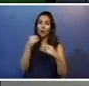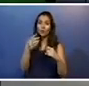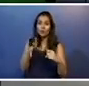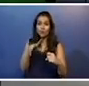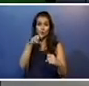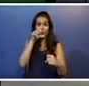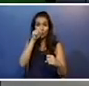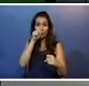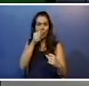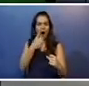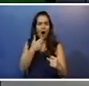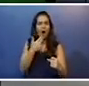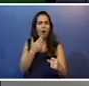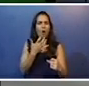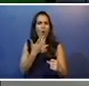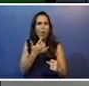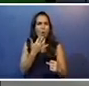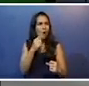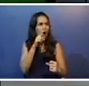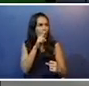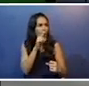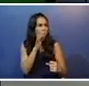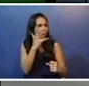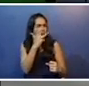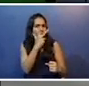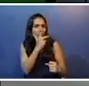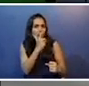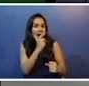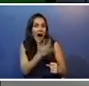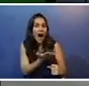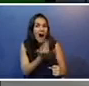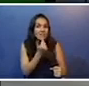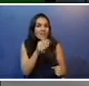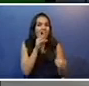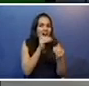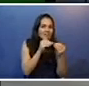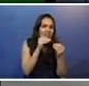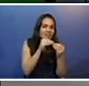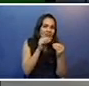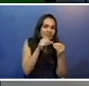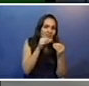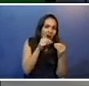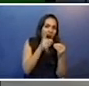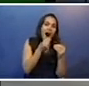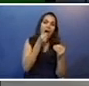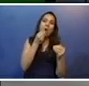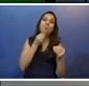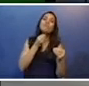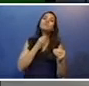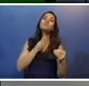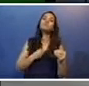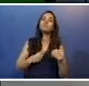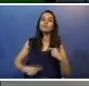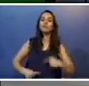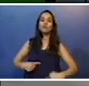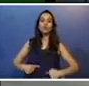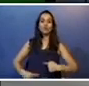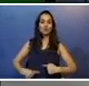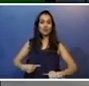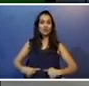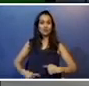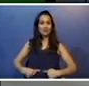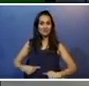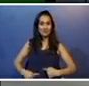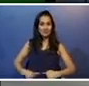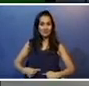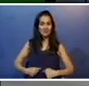cor do fruto. Aí elas vão lá, se alimentam do frutinho, vai fazer digestão. O que não deu para fazer